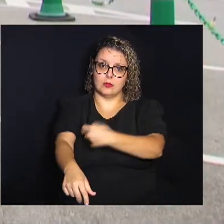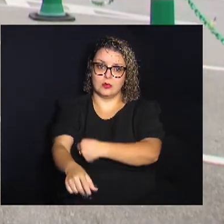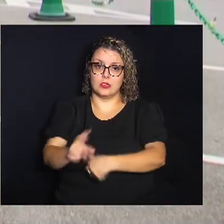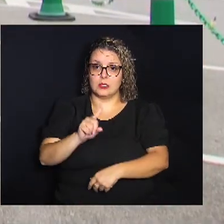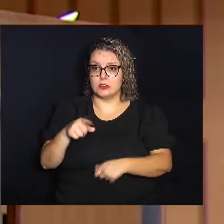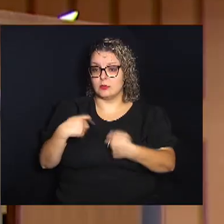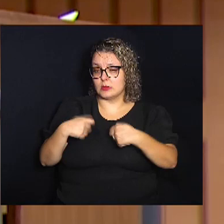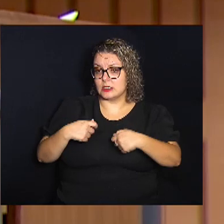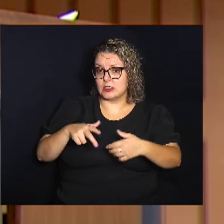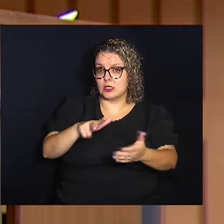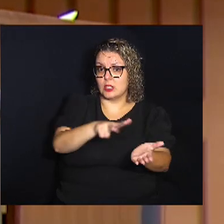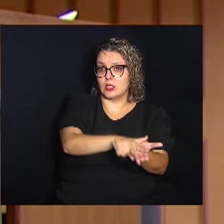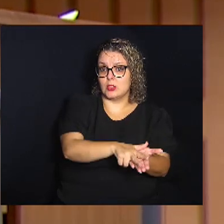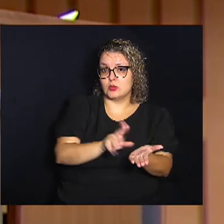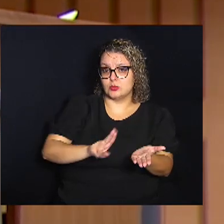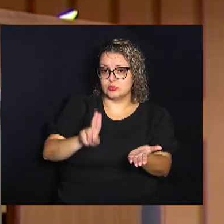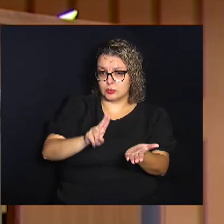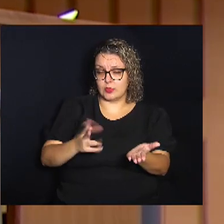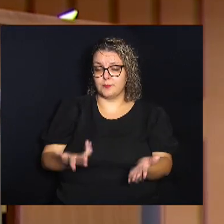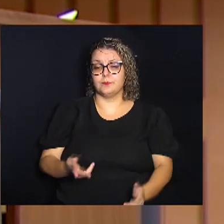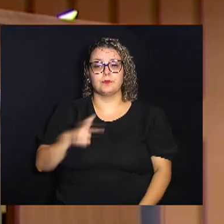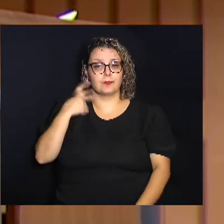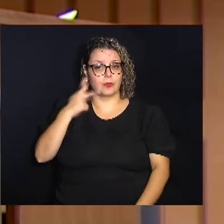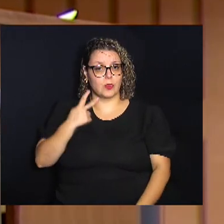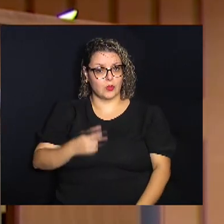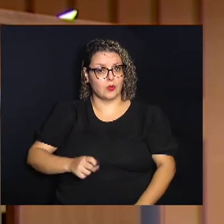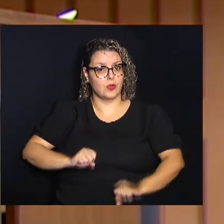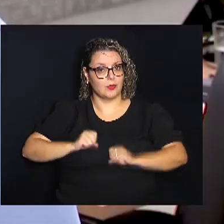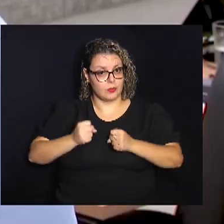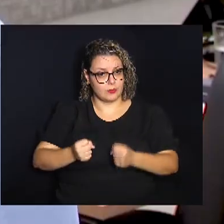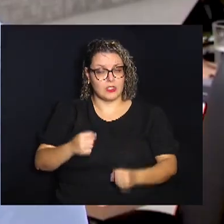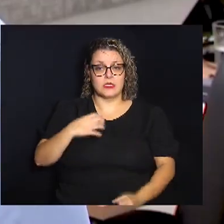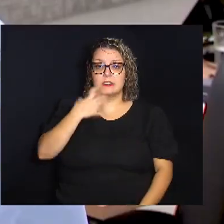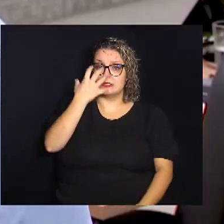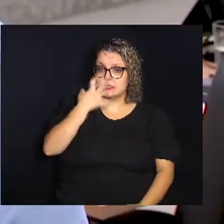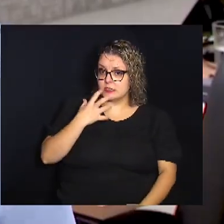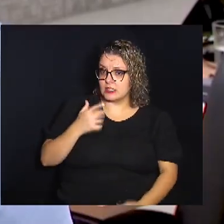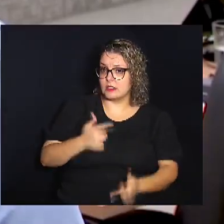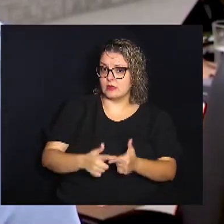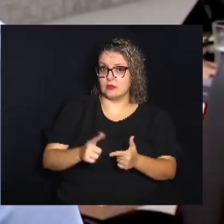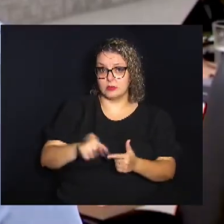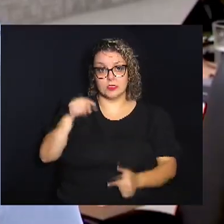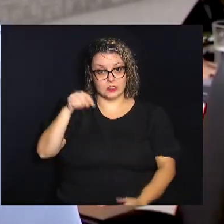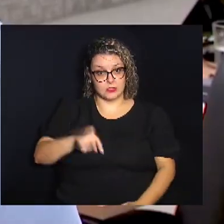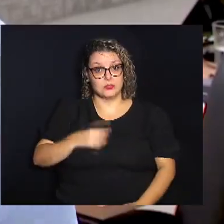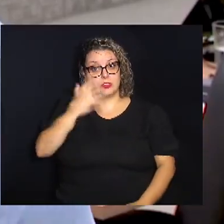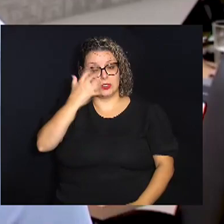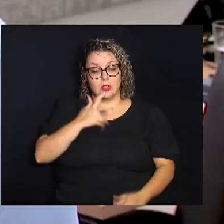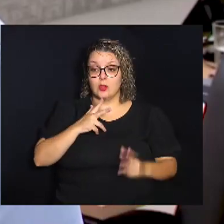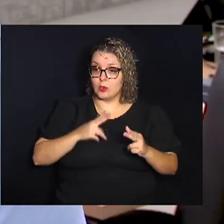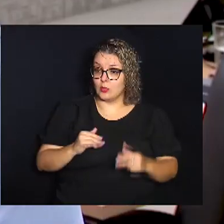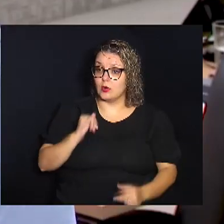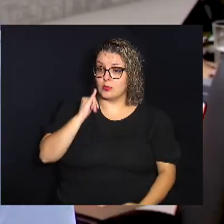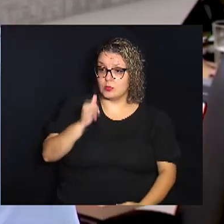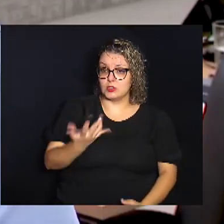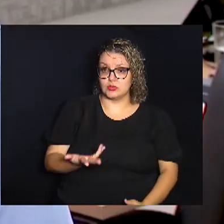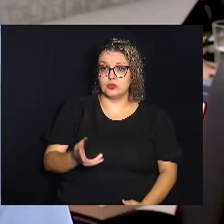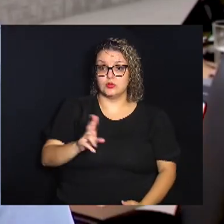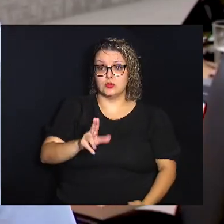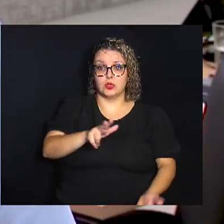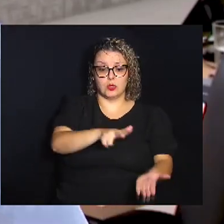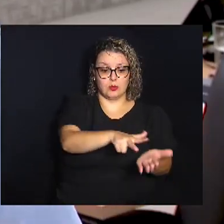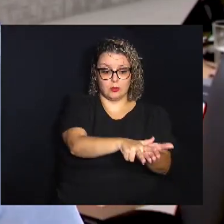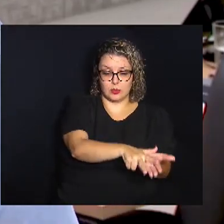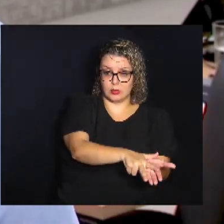o leito hospitalar. A vereadora reforça a seriedade do problema. Isso é muito sério, como eu disse, fica ocupando o leito uma pessoa